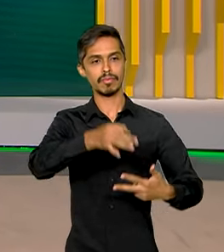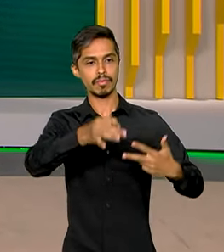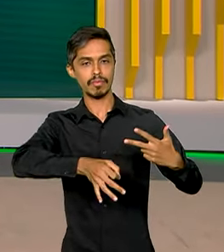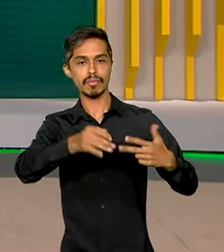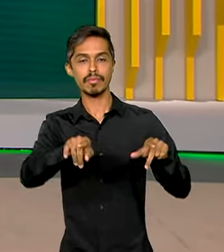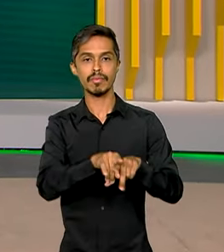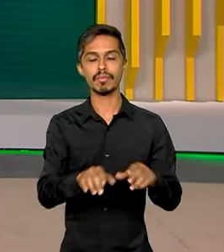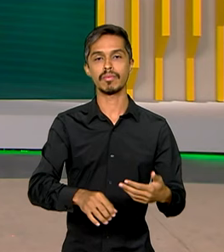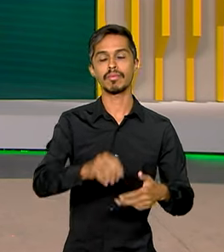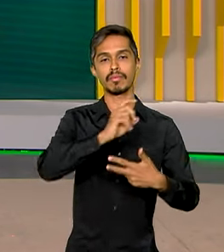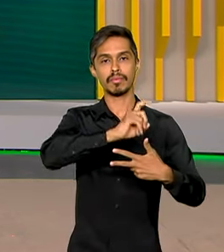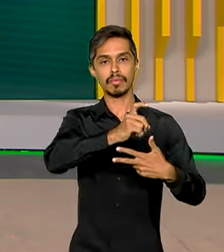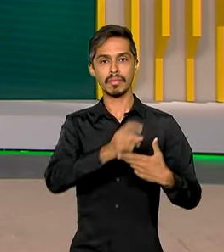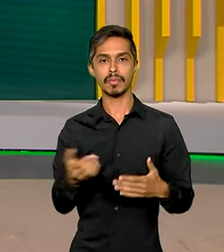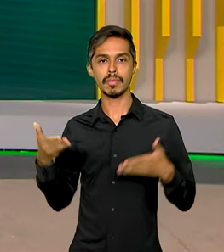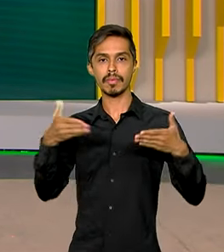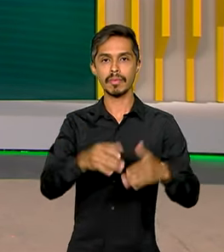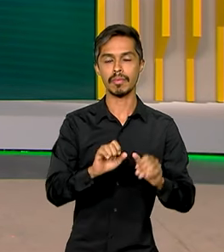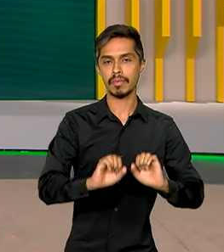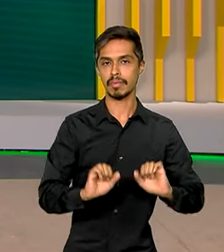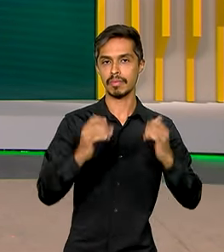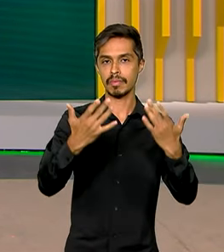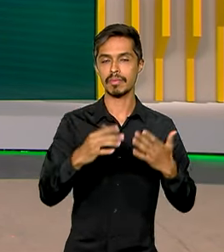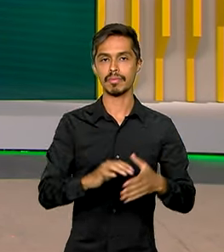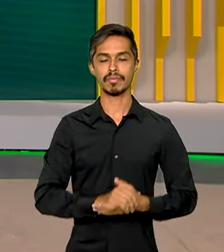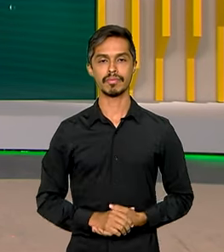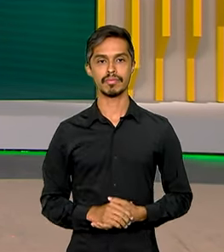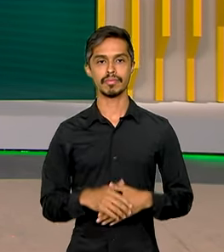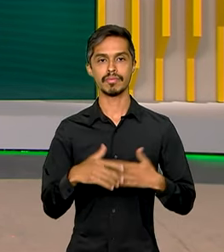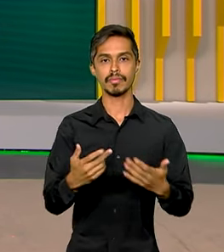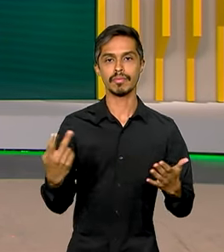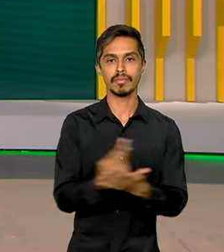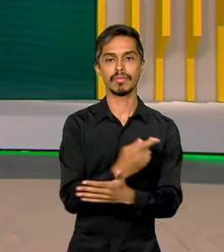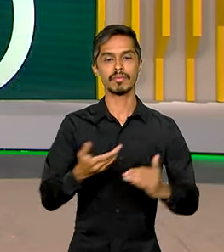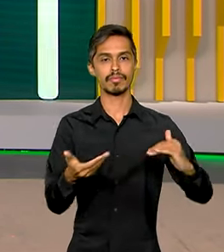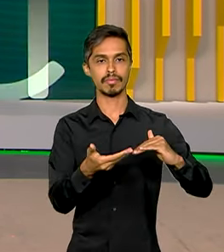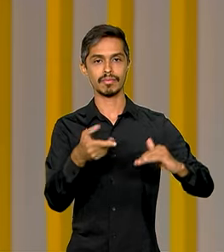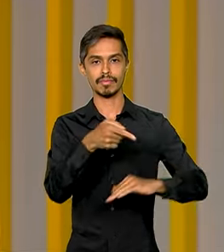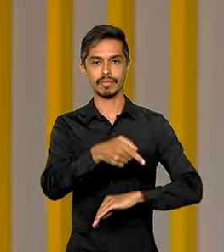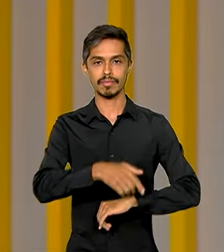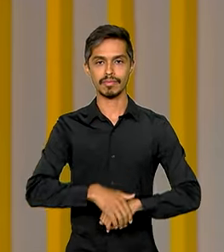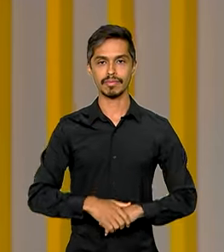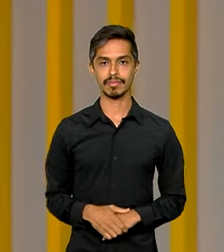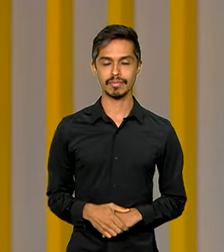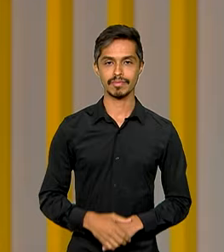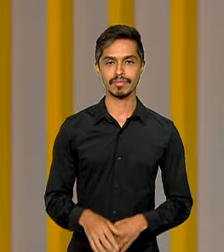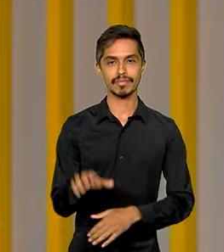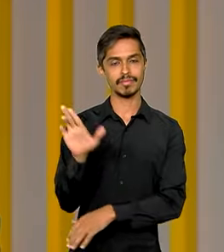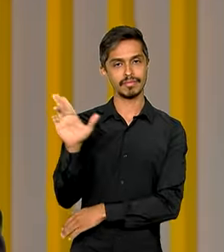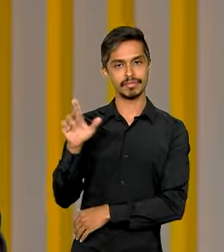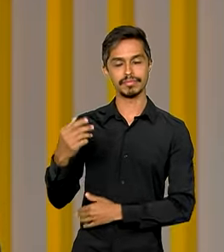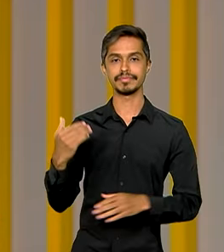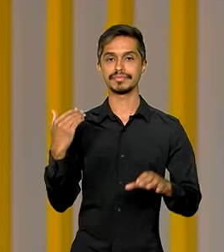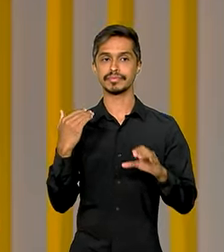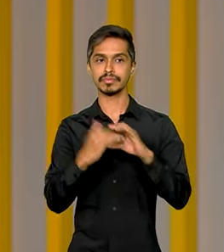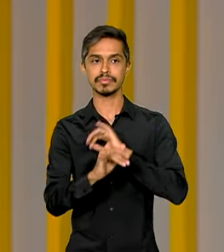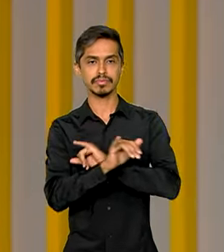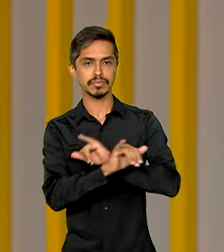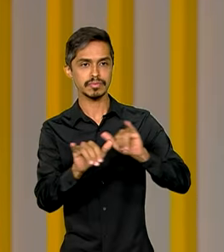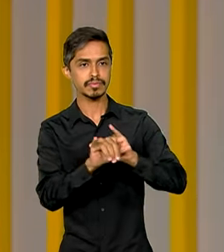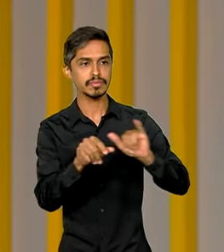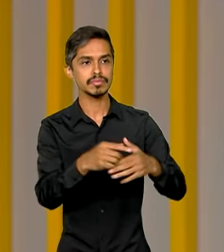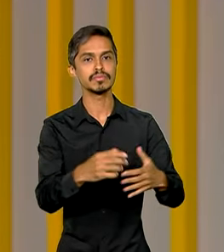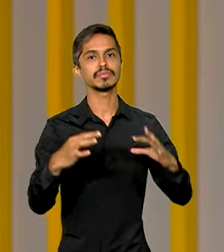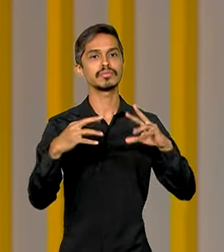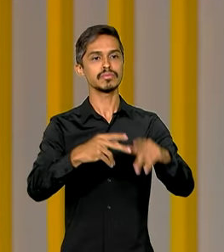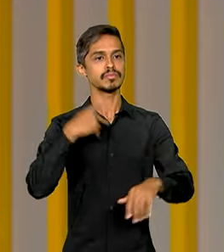do Poder Executivo participaram da sessão solene realizada no Congresso Nacional o presidente Lula mandou uma mensagem aos